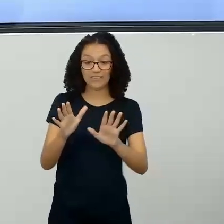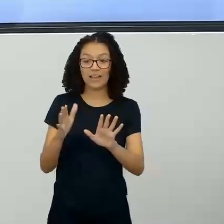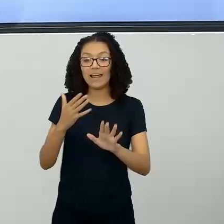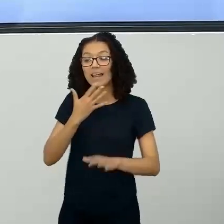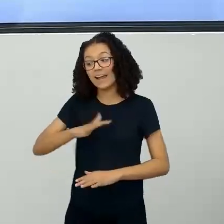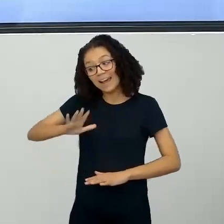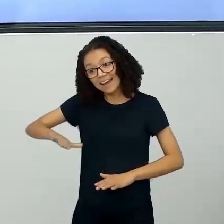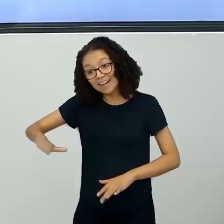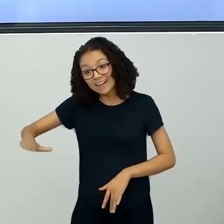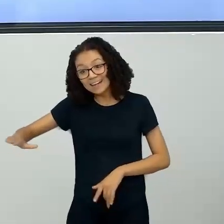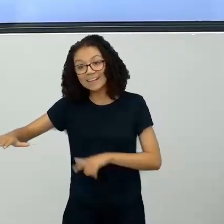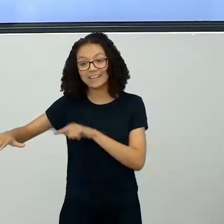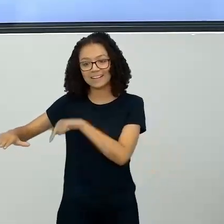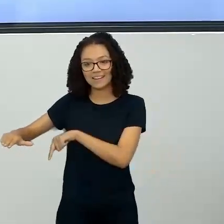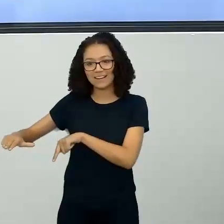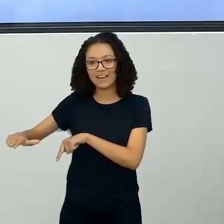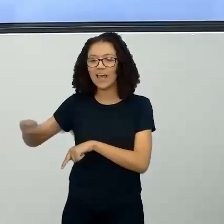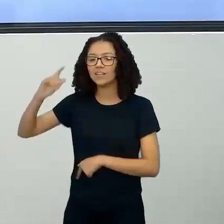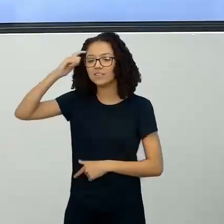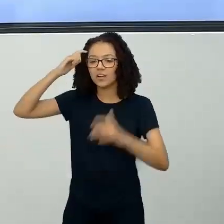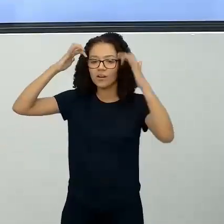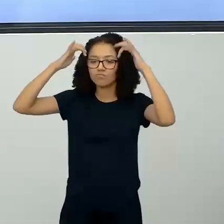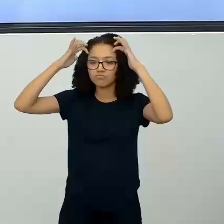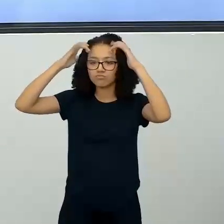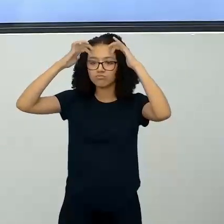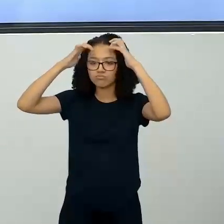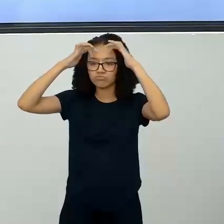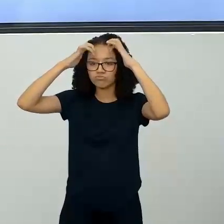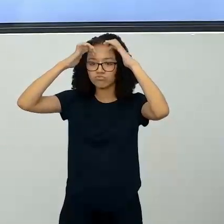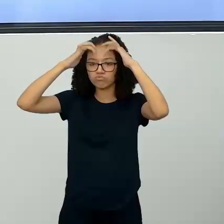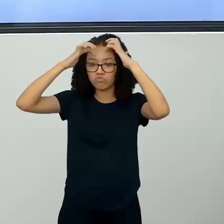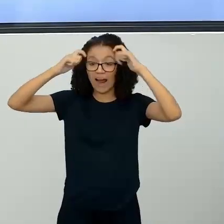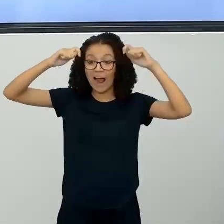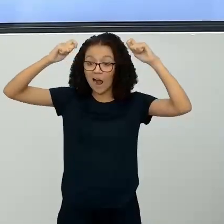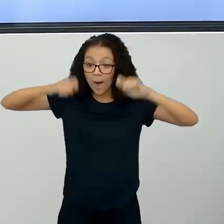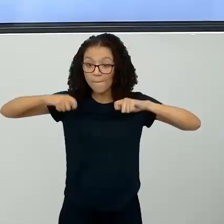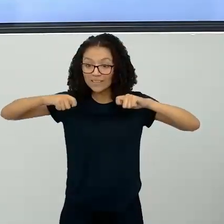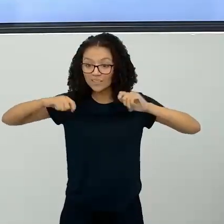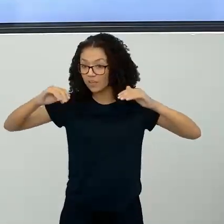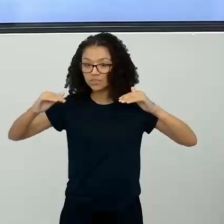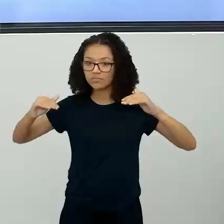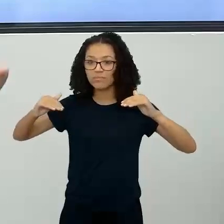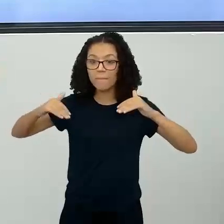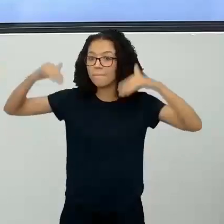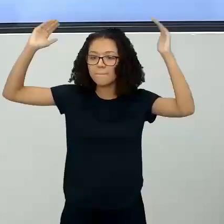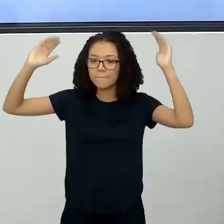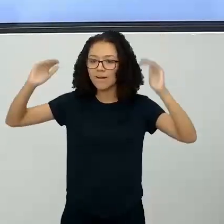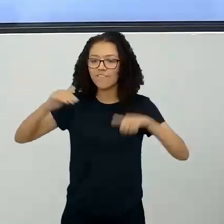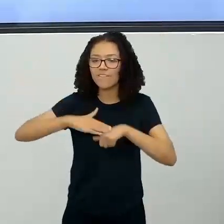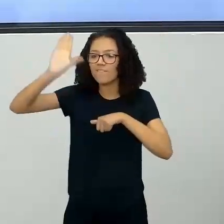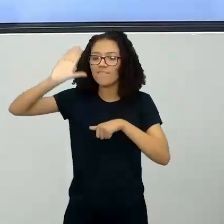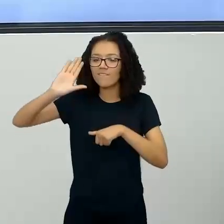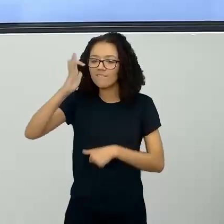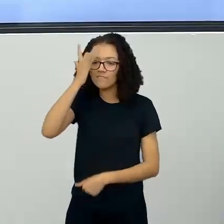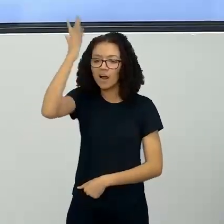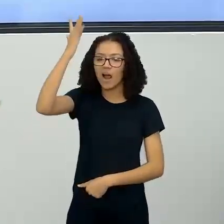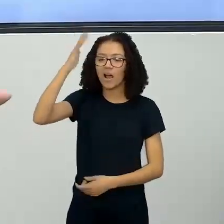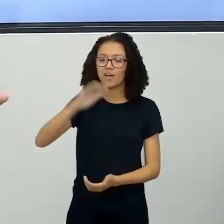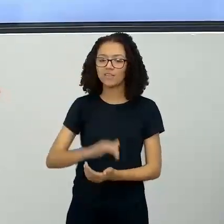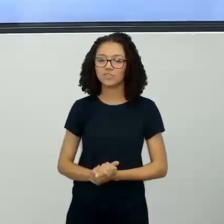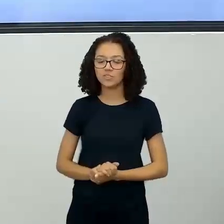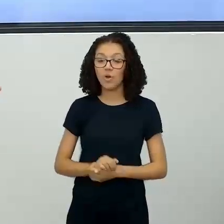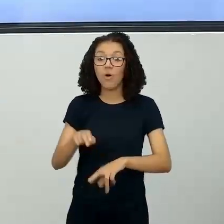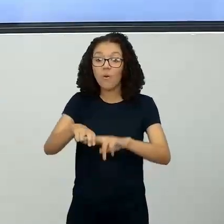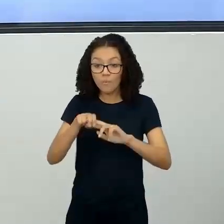infância, a plasticidade do cérebro e na adolescência ela é muito maior. Então, por isso que se fala